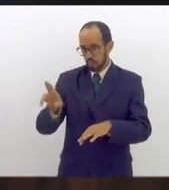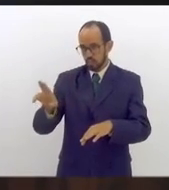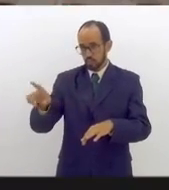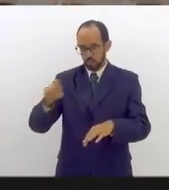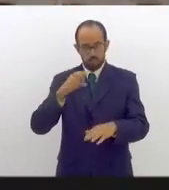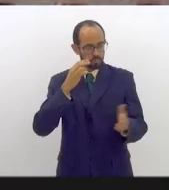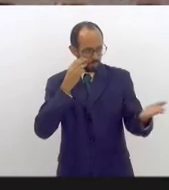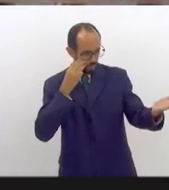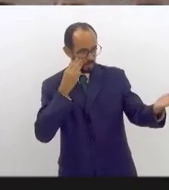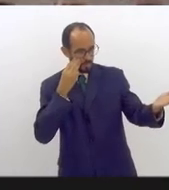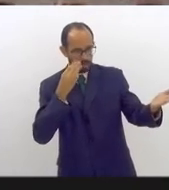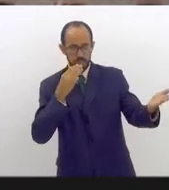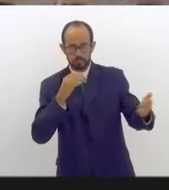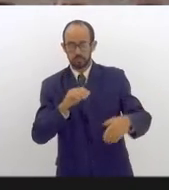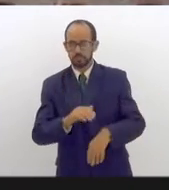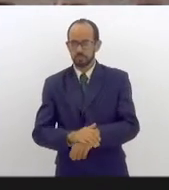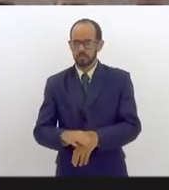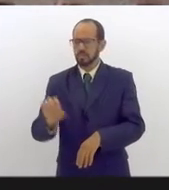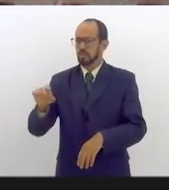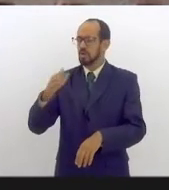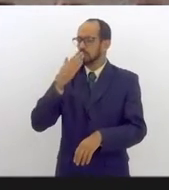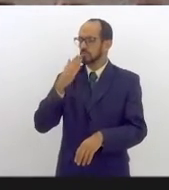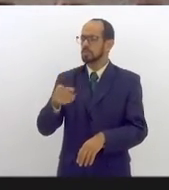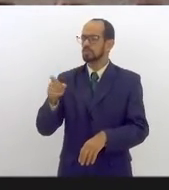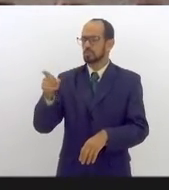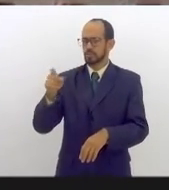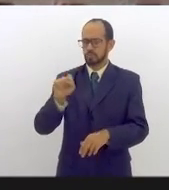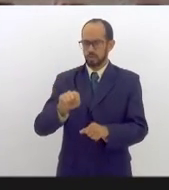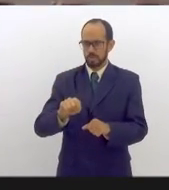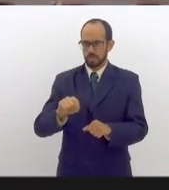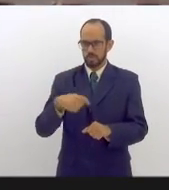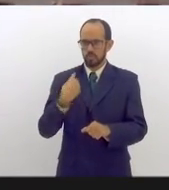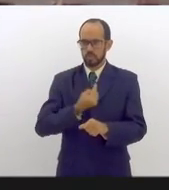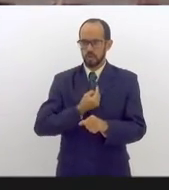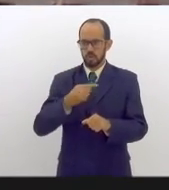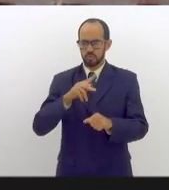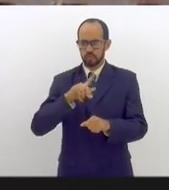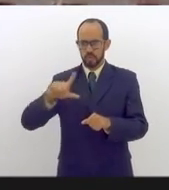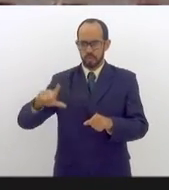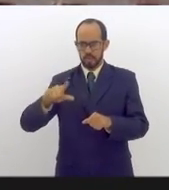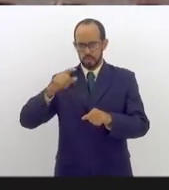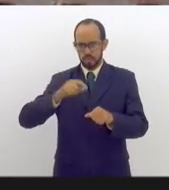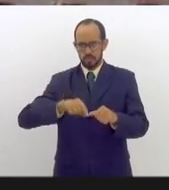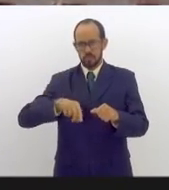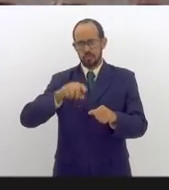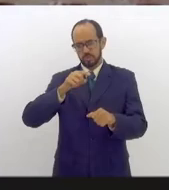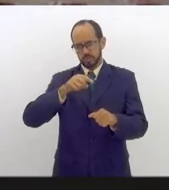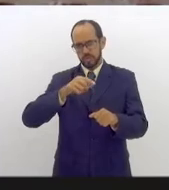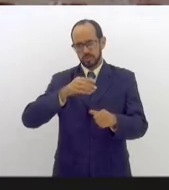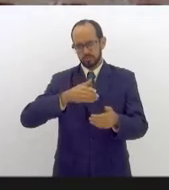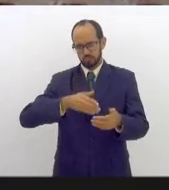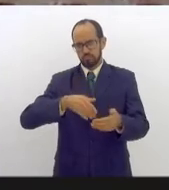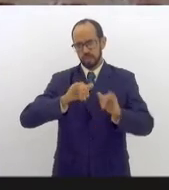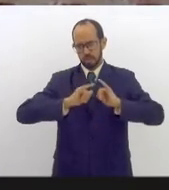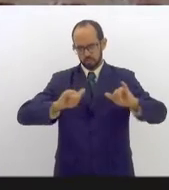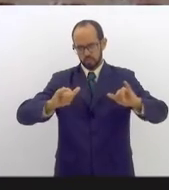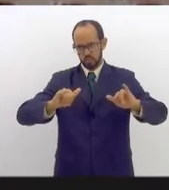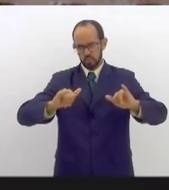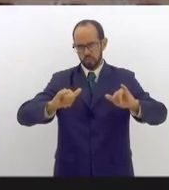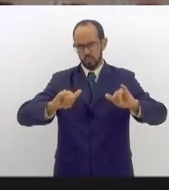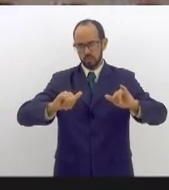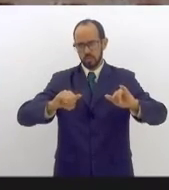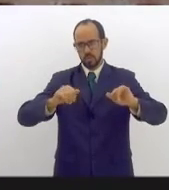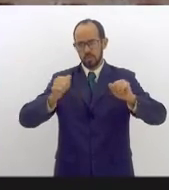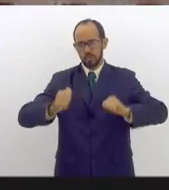Mônica. Só um pedido a Vossa Excelência, que esse nosso projeto que Vossa Excelência cantou ainda agora, primeira, que ele